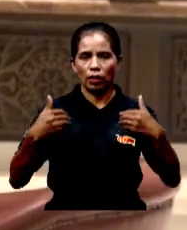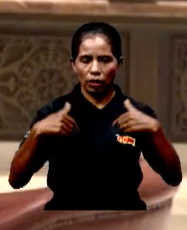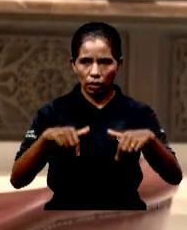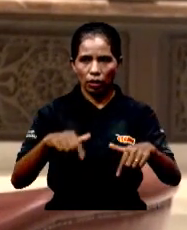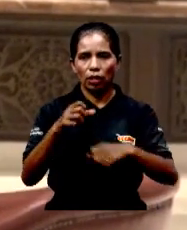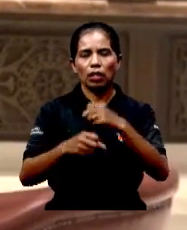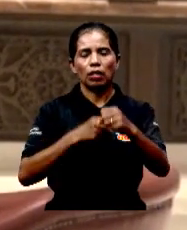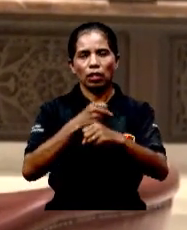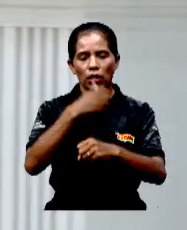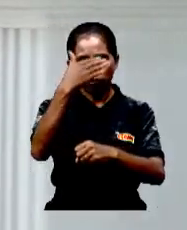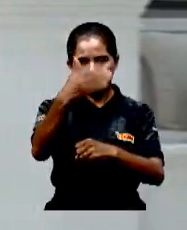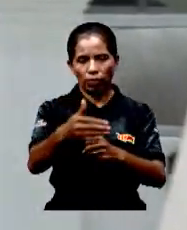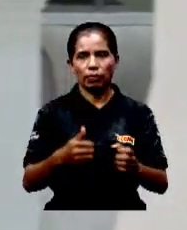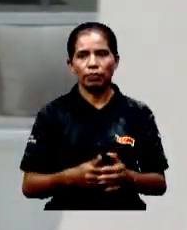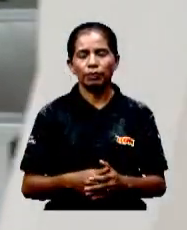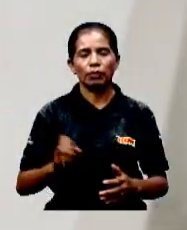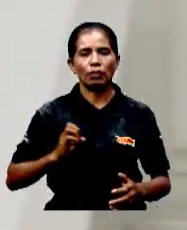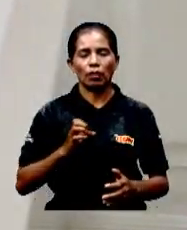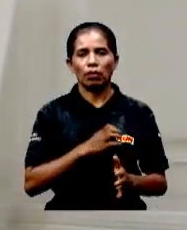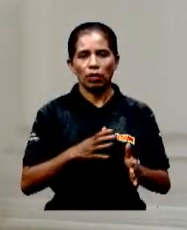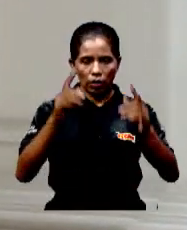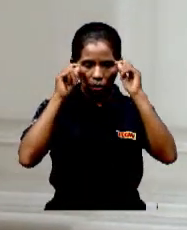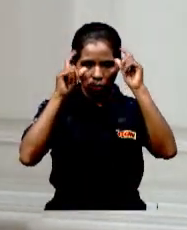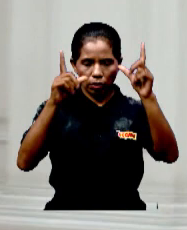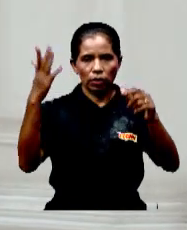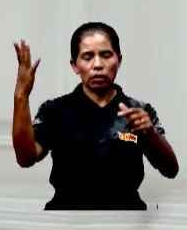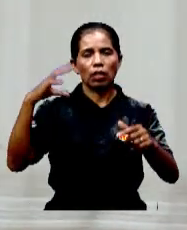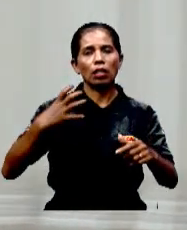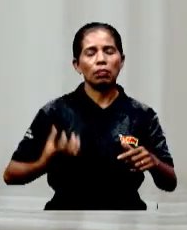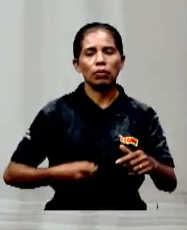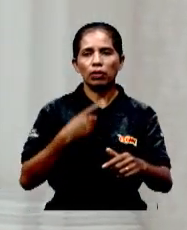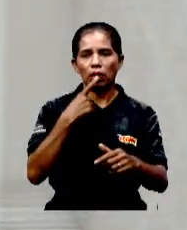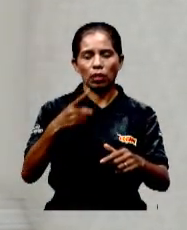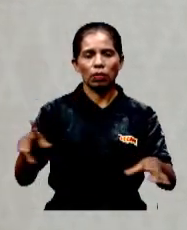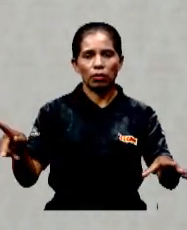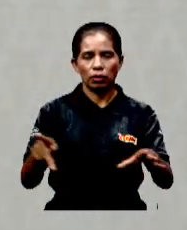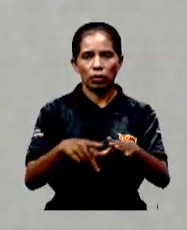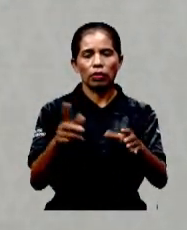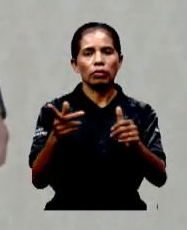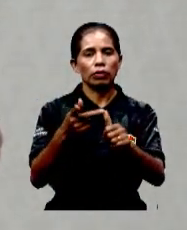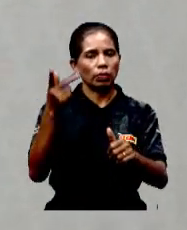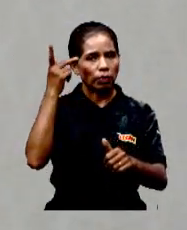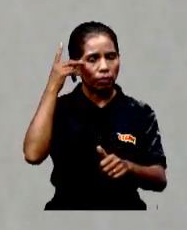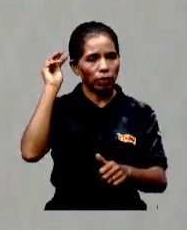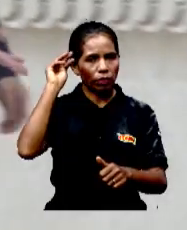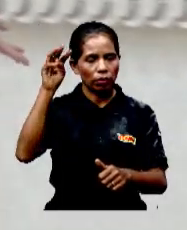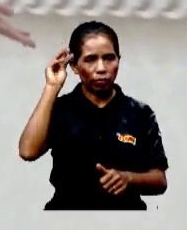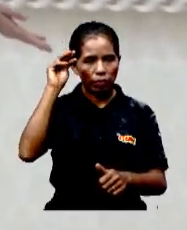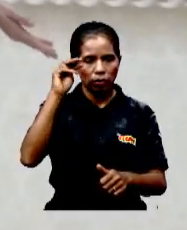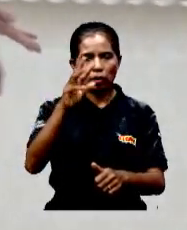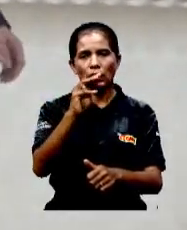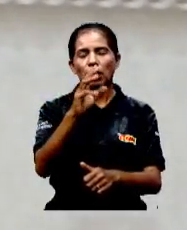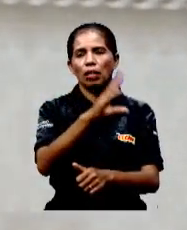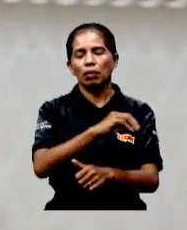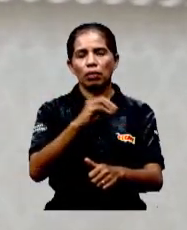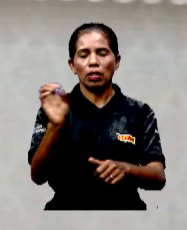tina oi mai. Além de ne, embaixador Timor Leste e a Camboja afirma a presença vice-primeiro-ministro no ministro coordenador